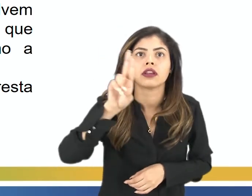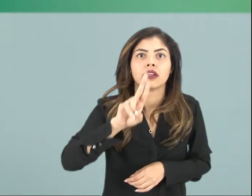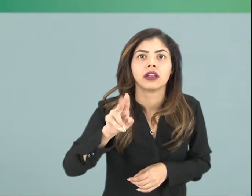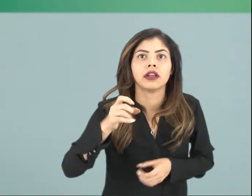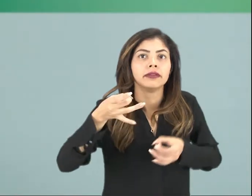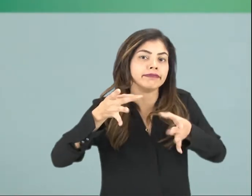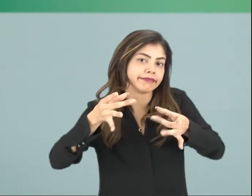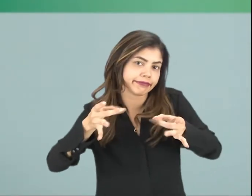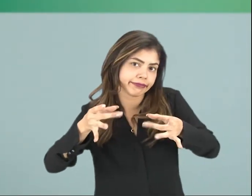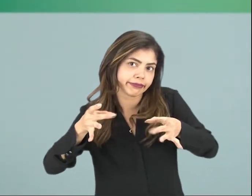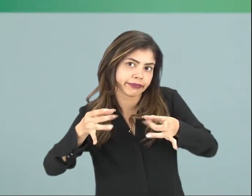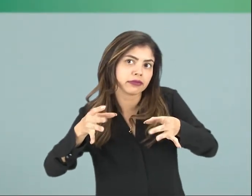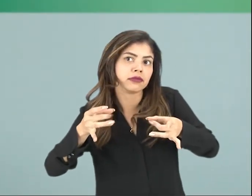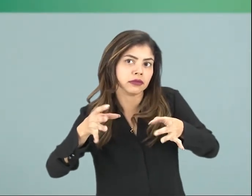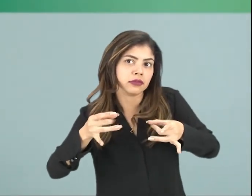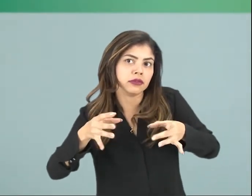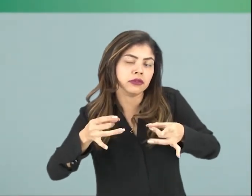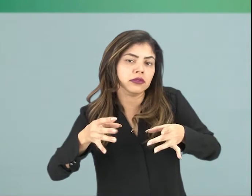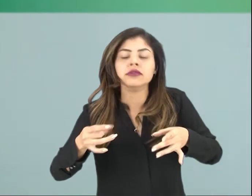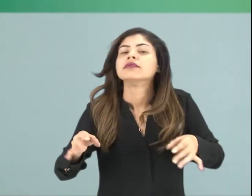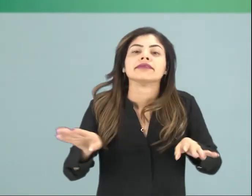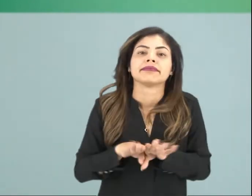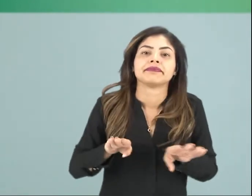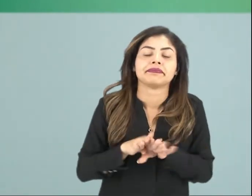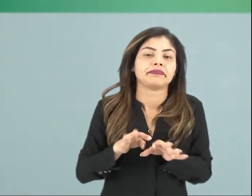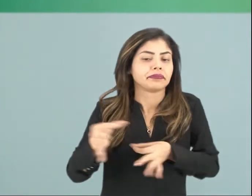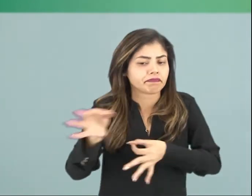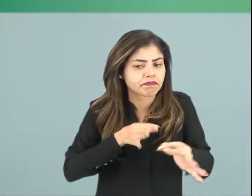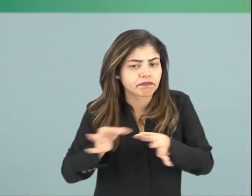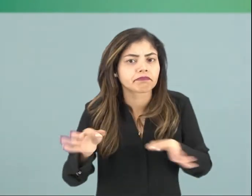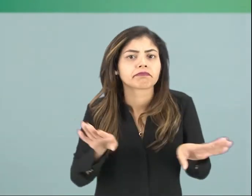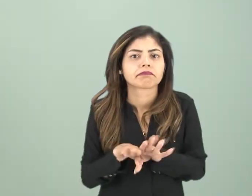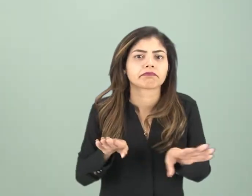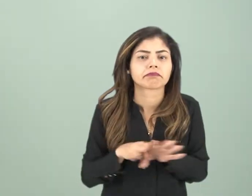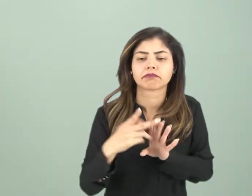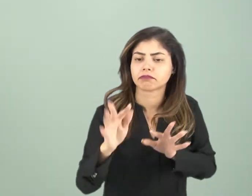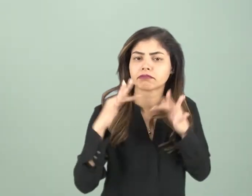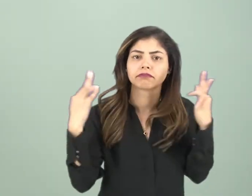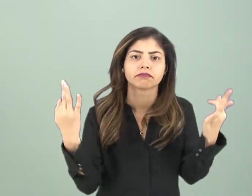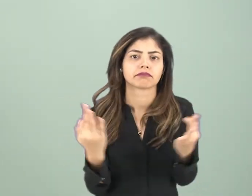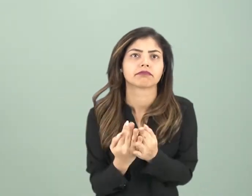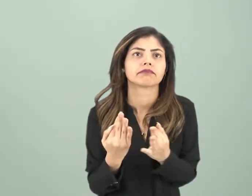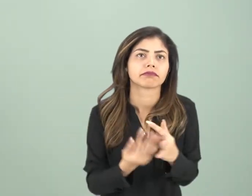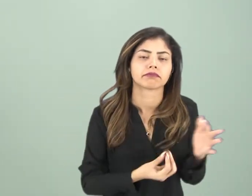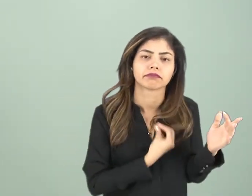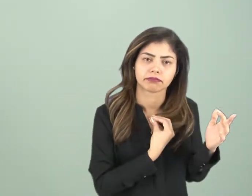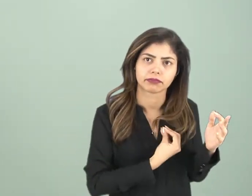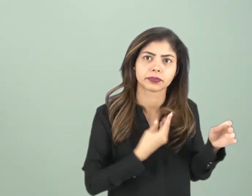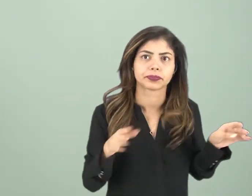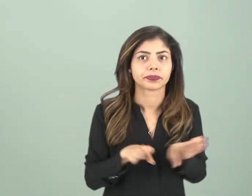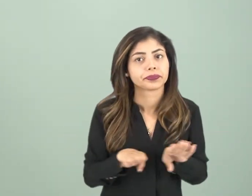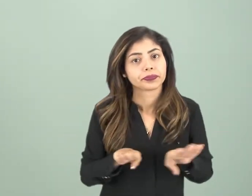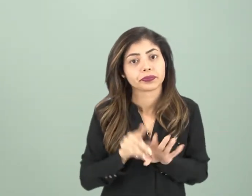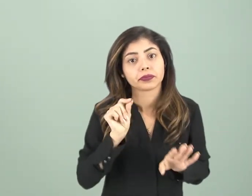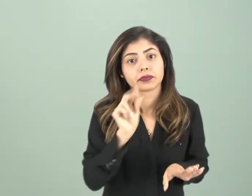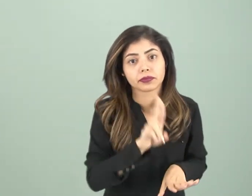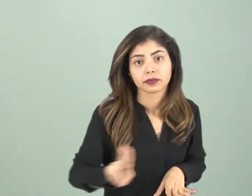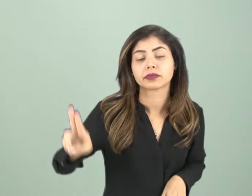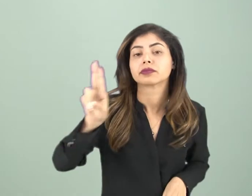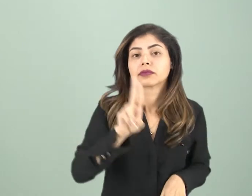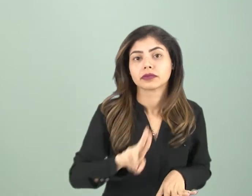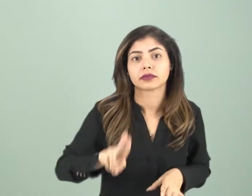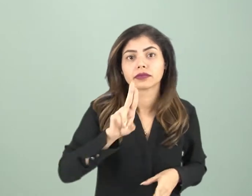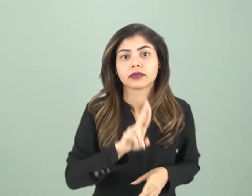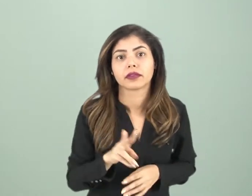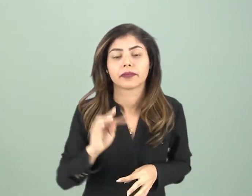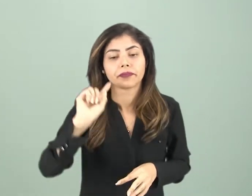para venda, para comercializar. Então, a manutenção de suas famílias, a sobrevivência da sua família é utilizado